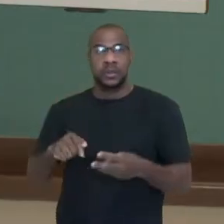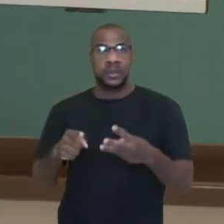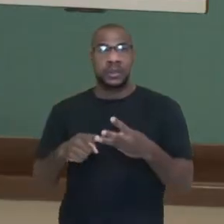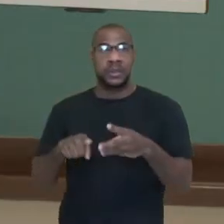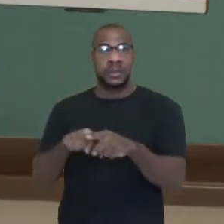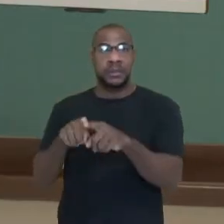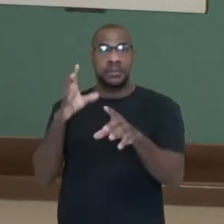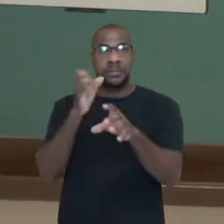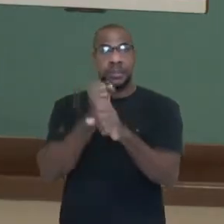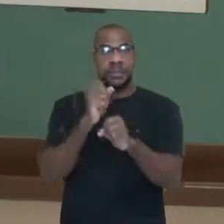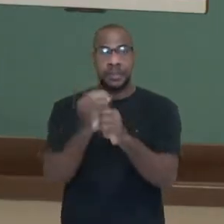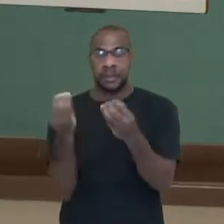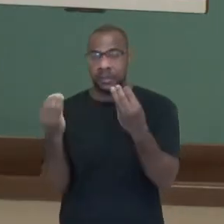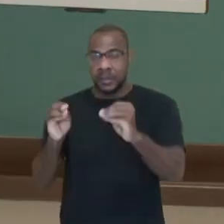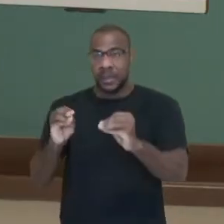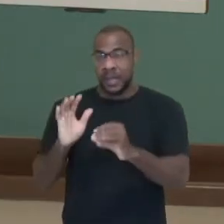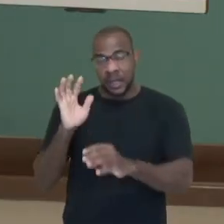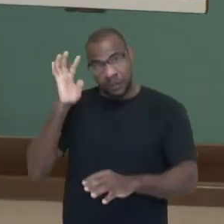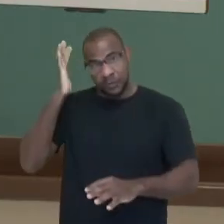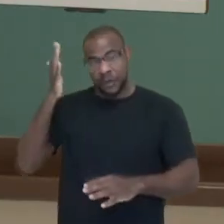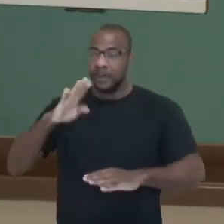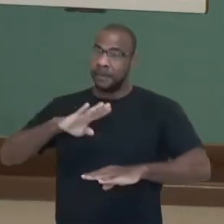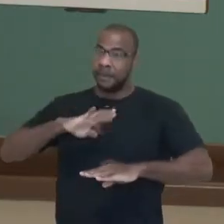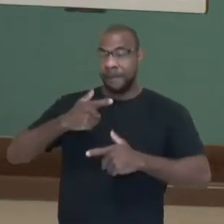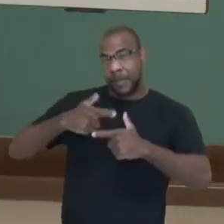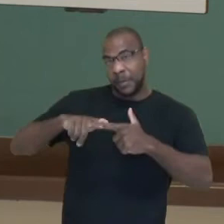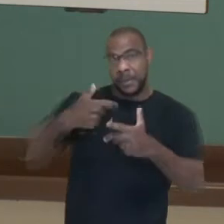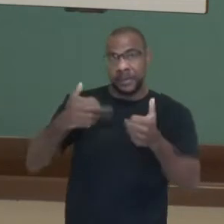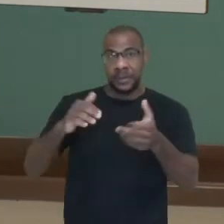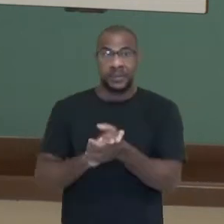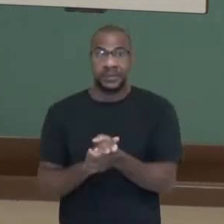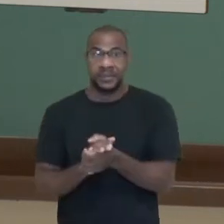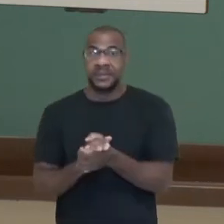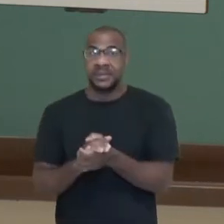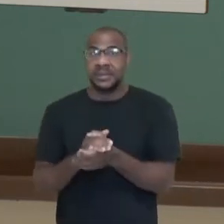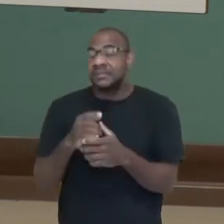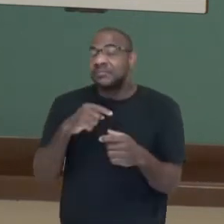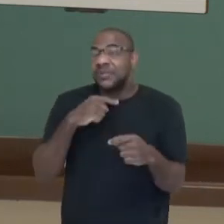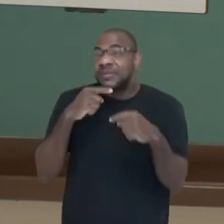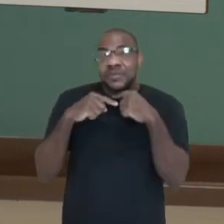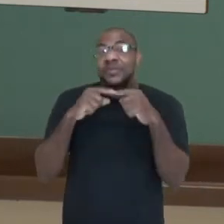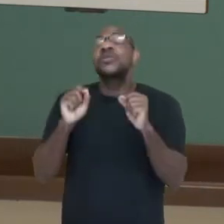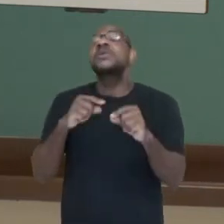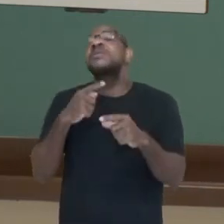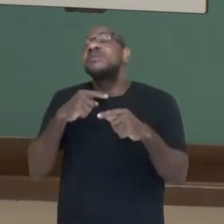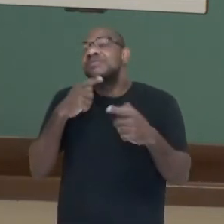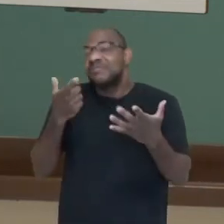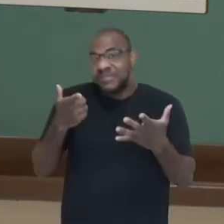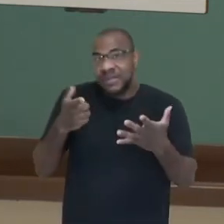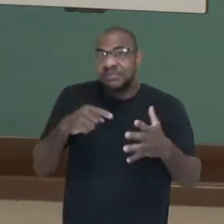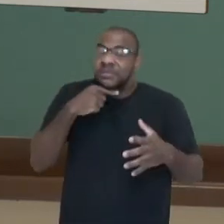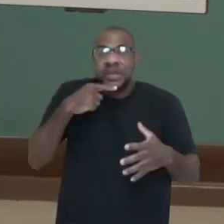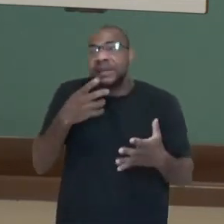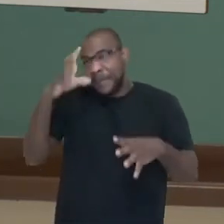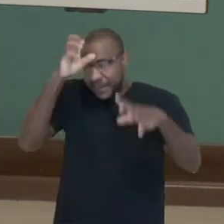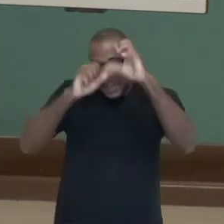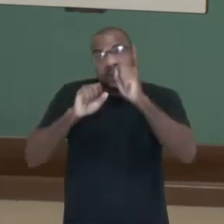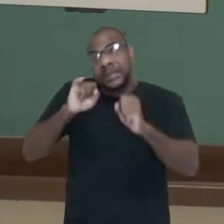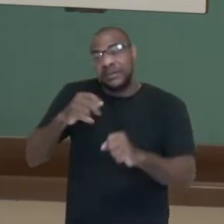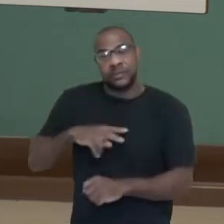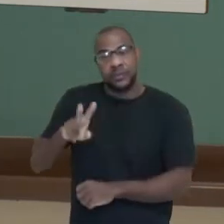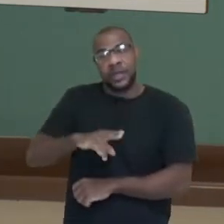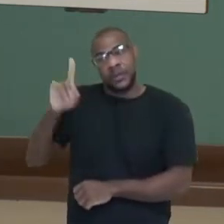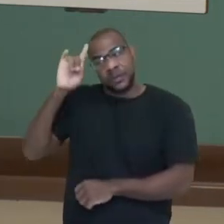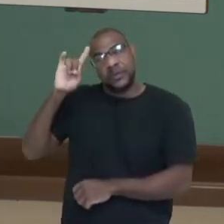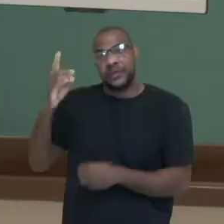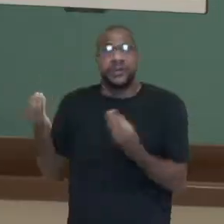dos problemas. Claro, do que adianta a gente aprender cálculo se a gente não consegue usar isso no nosso dia a dia, não é mesmo? Pensa